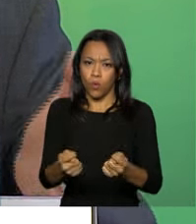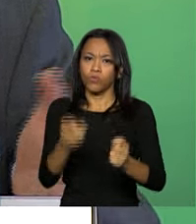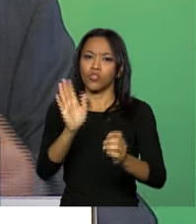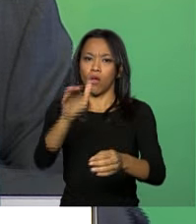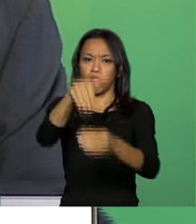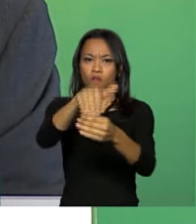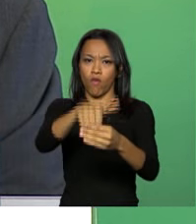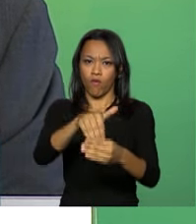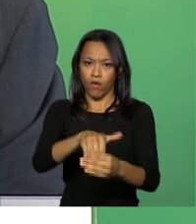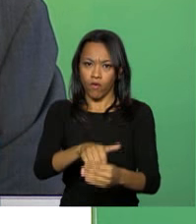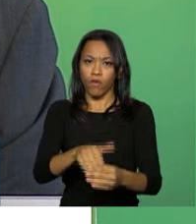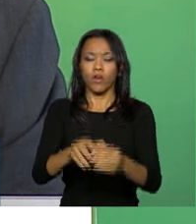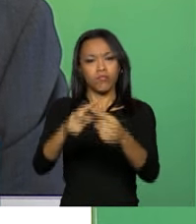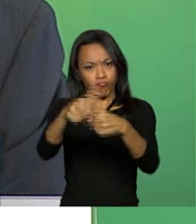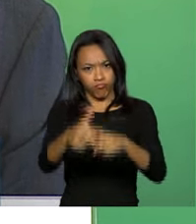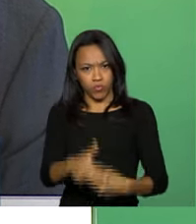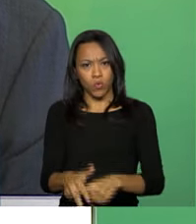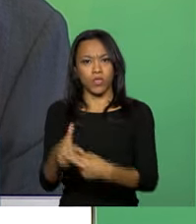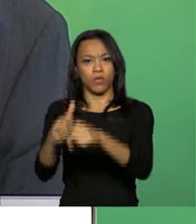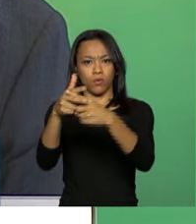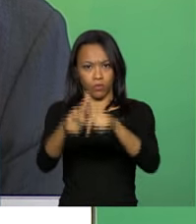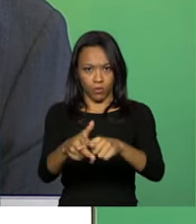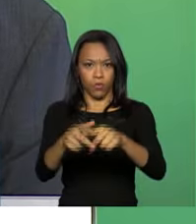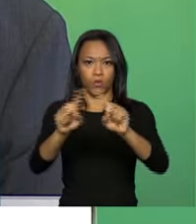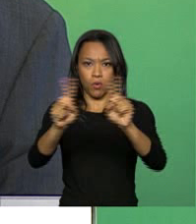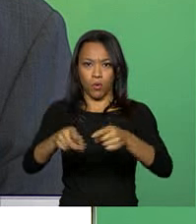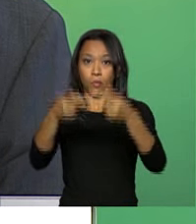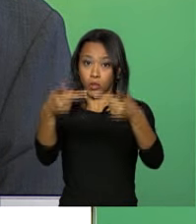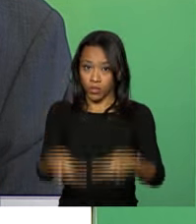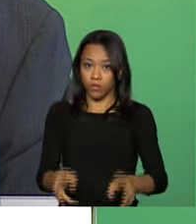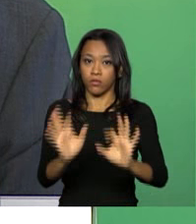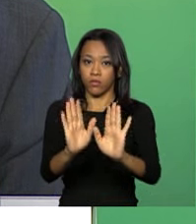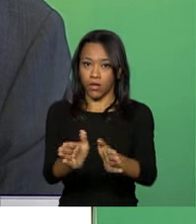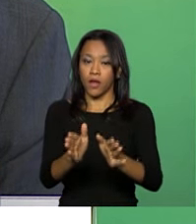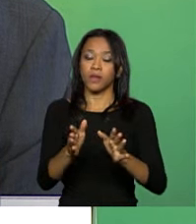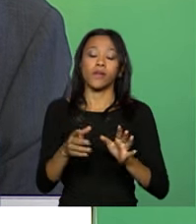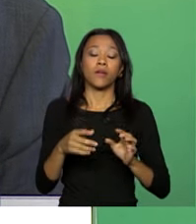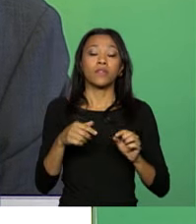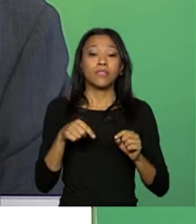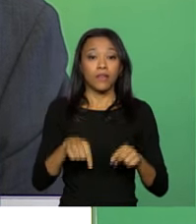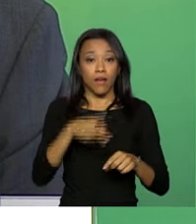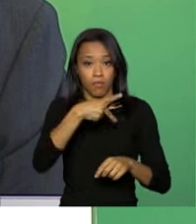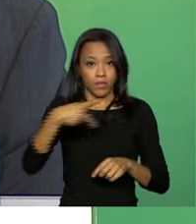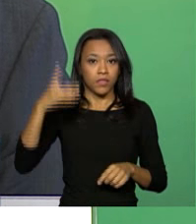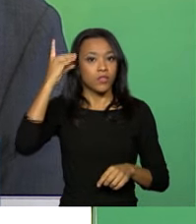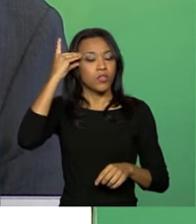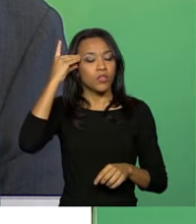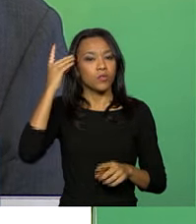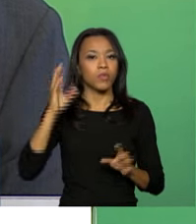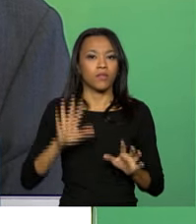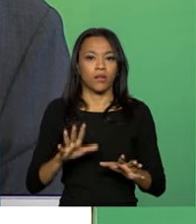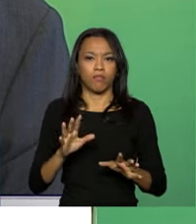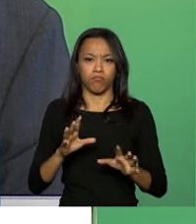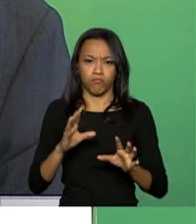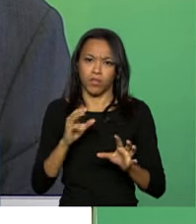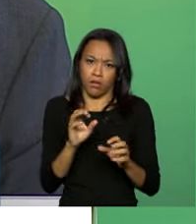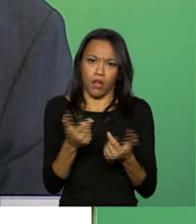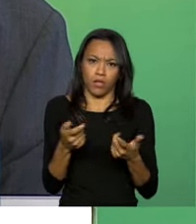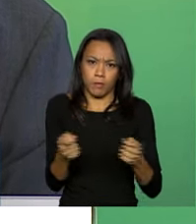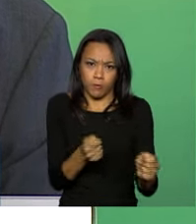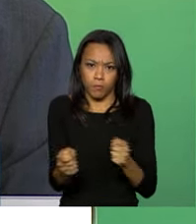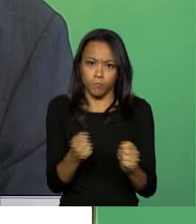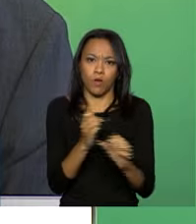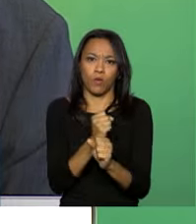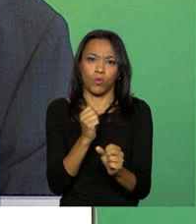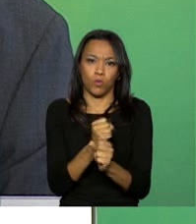ajustes que entendeu necessário não que a presidenta tenha abandonado a questão e o governo dos ajustes econômicos